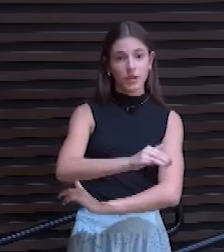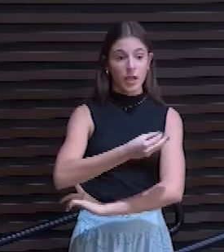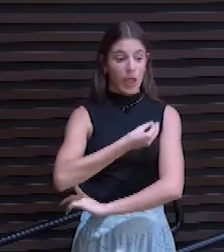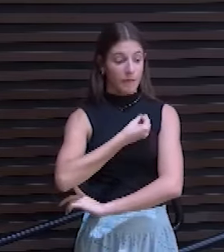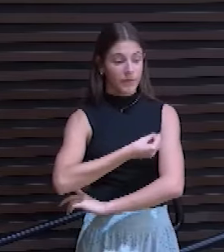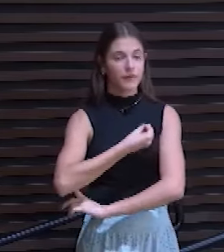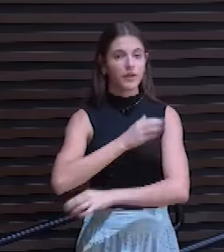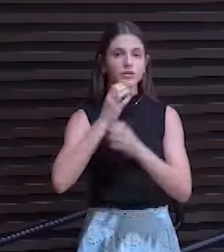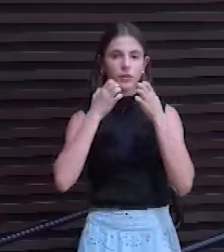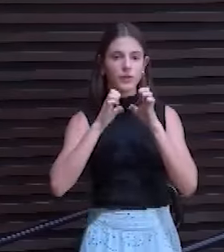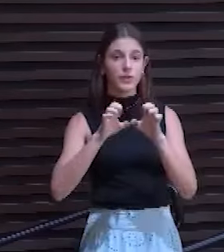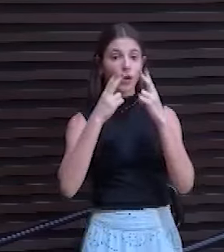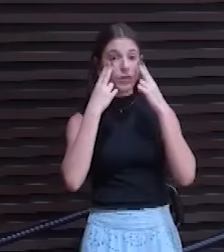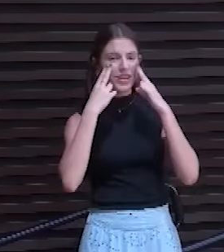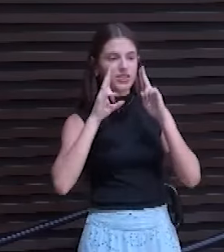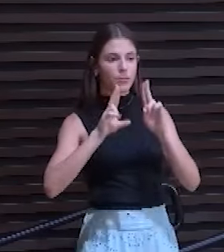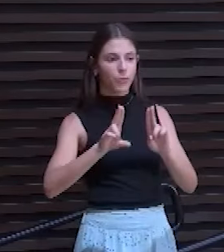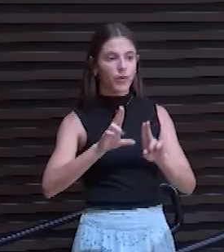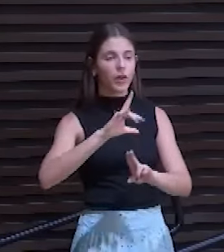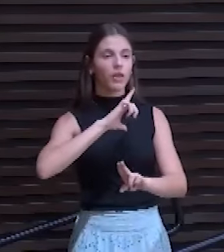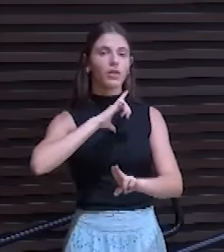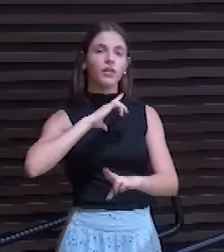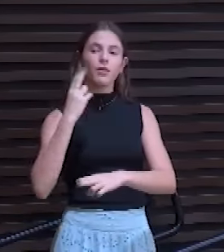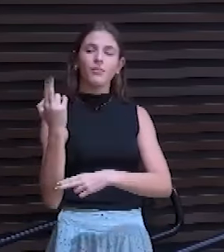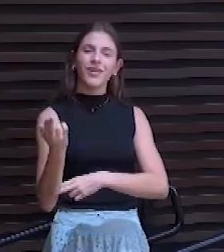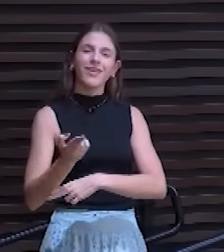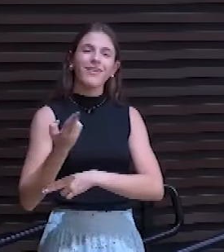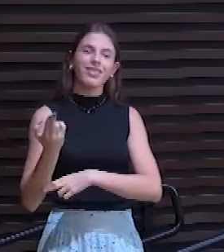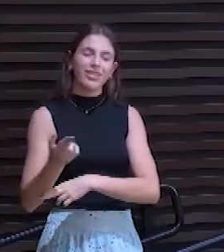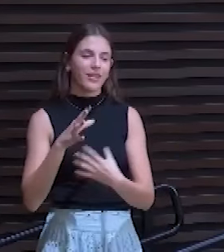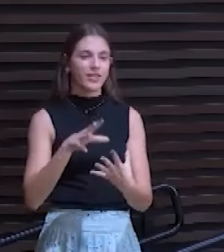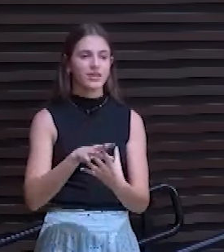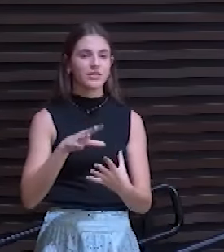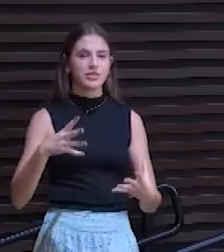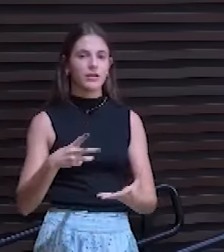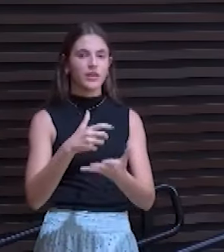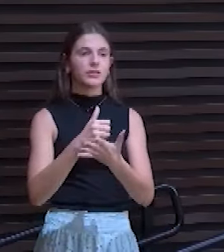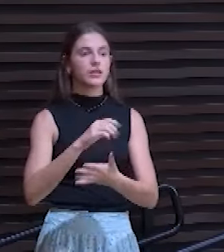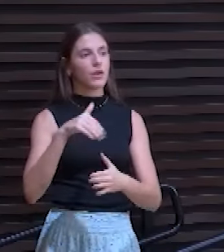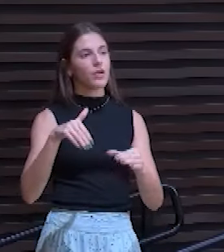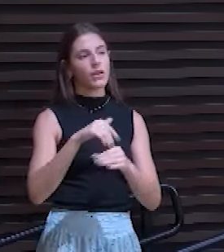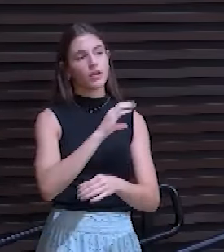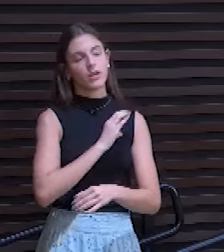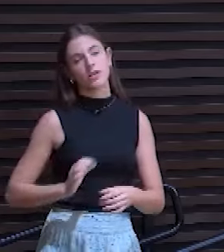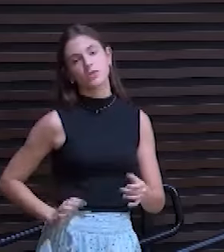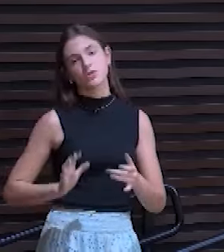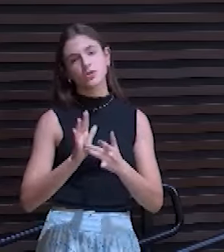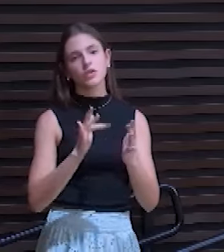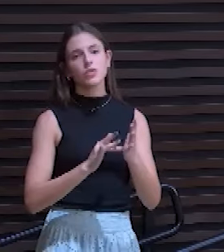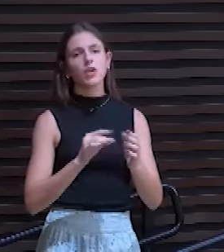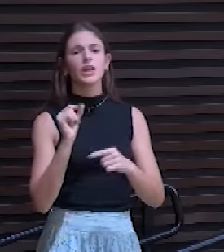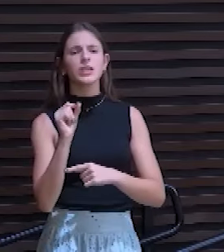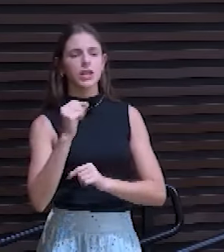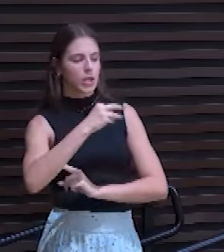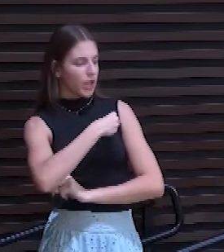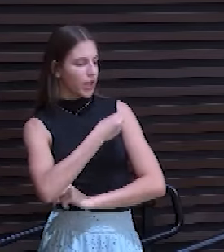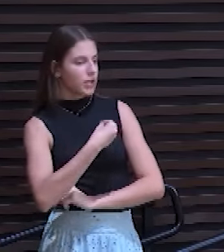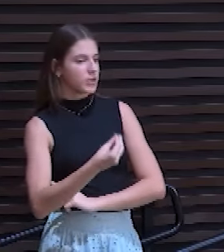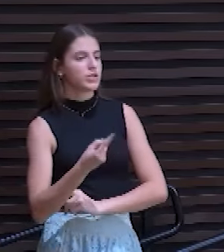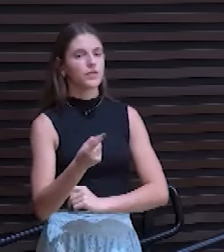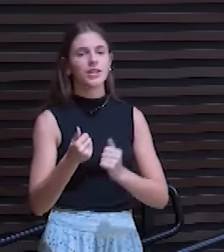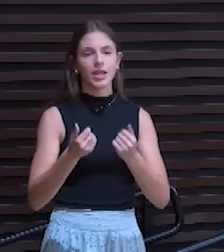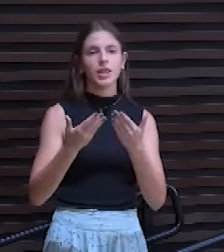há uma eterna salvação em Cristo Jesus. Você quer, que você quer? Qual é a herança que você quer deixar para o seu filho? Qual é o legado que você quer